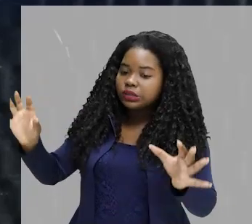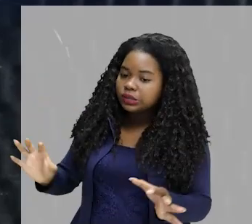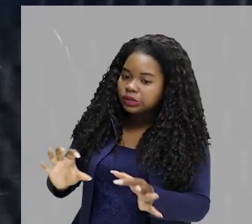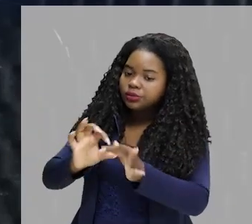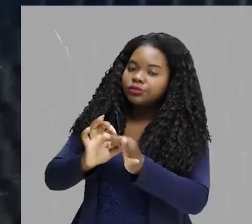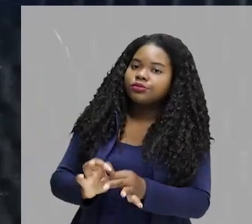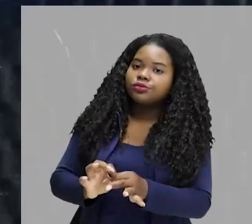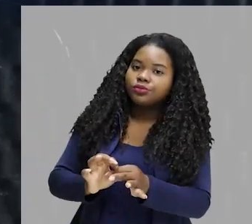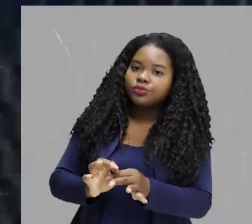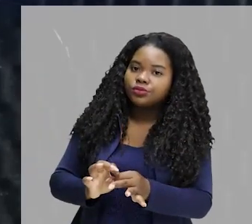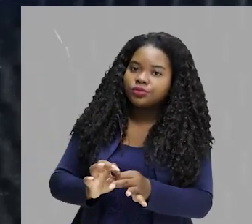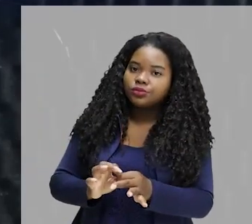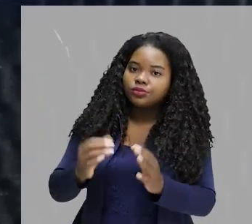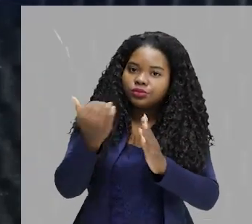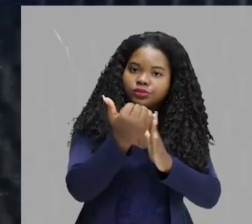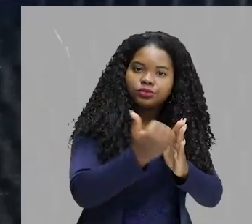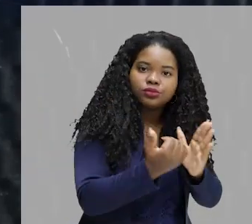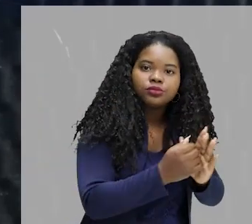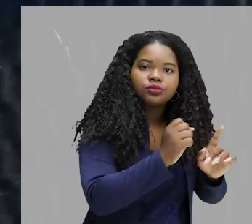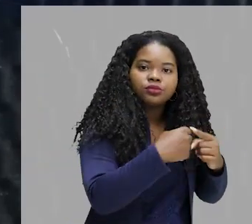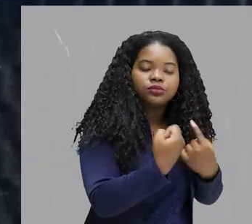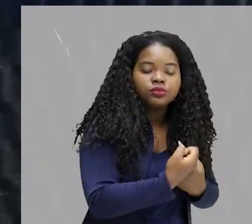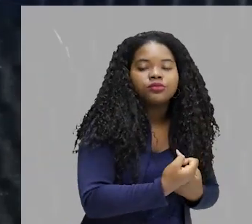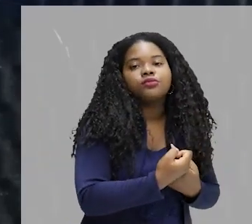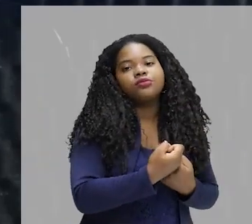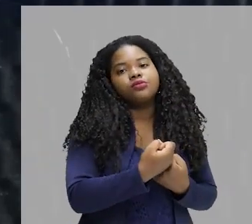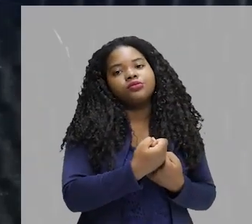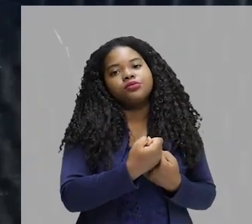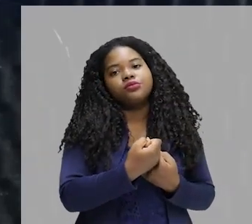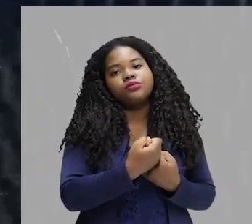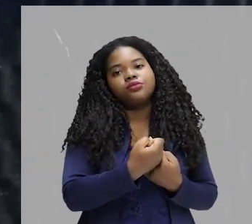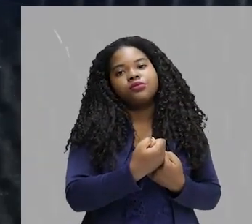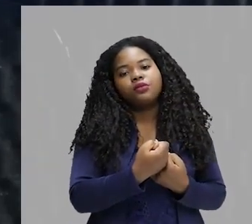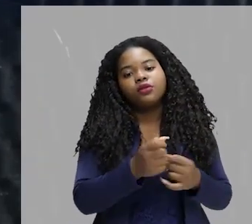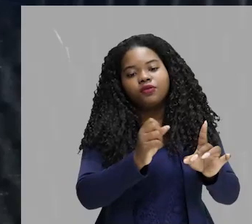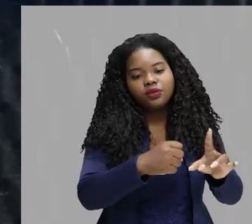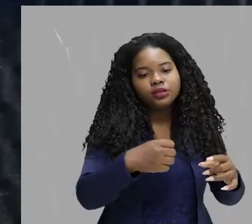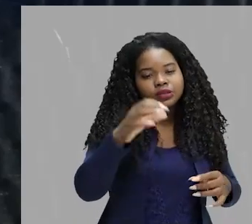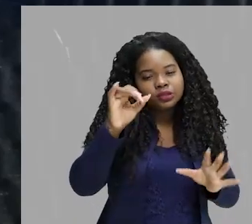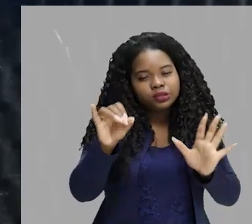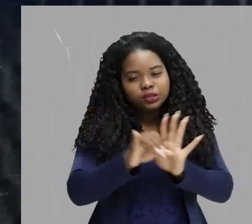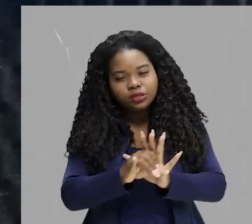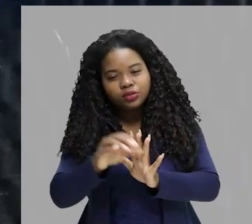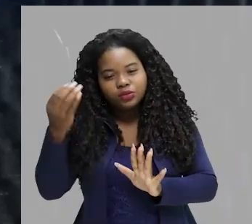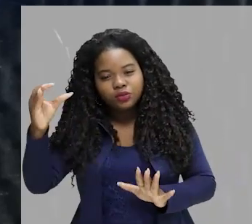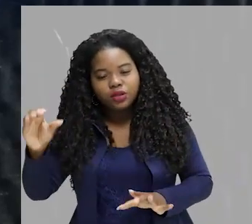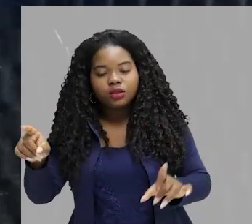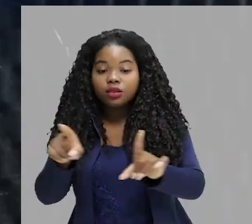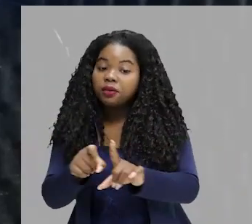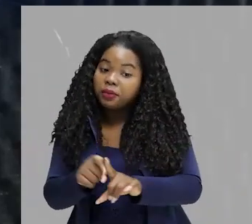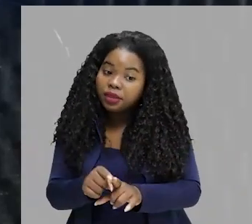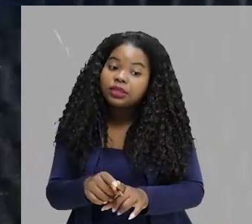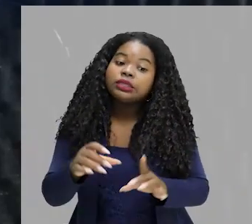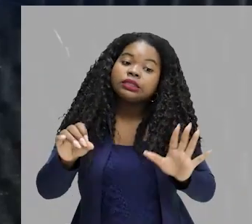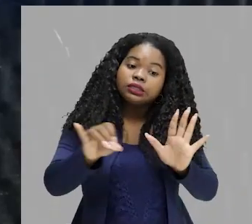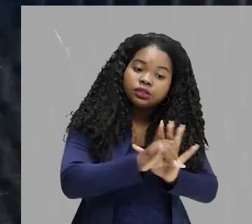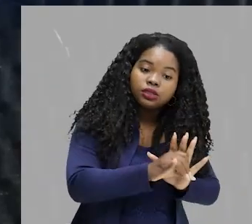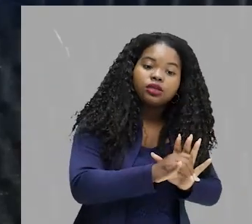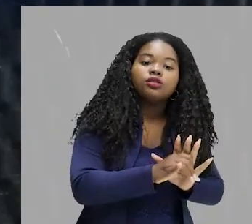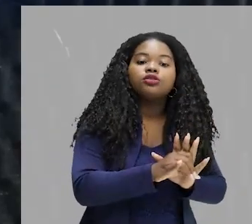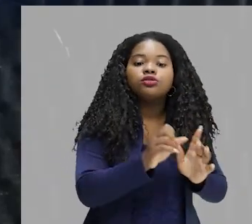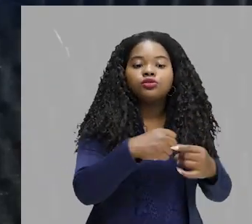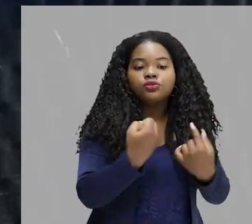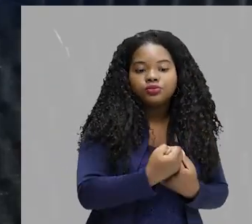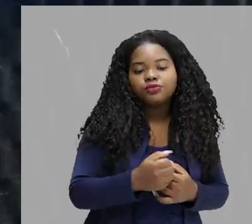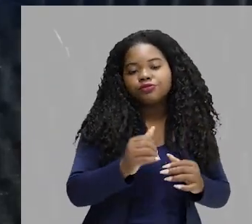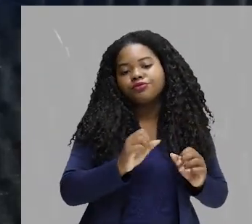sociedade. Por isso que quando eu falo identidade cultural, eu estou necessariamente também falando de identidade social. Tá certo? Vamos lá